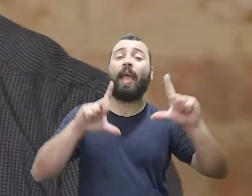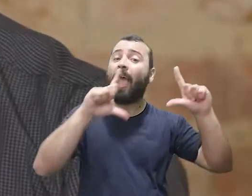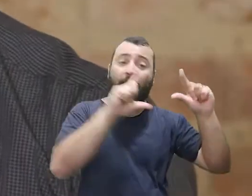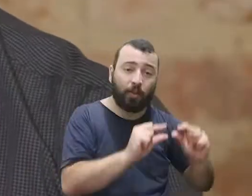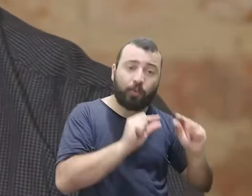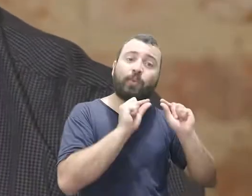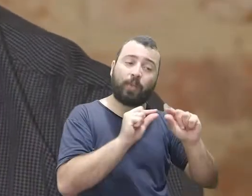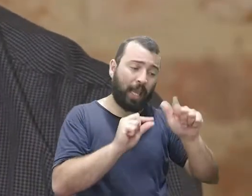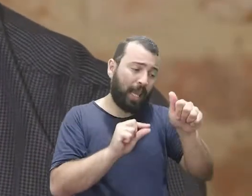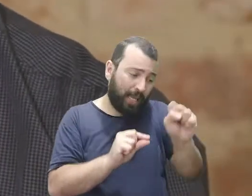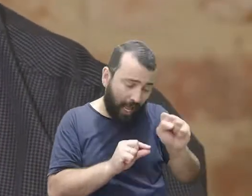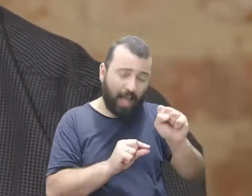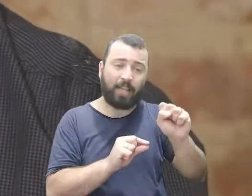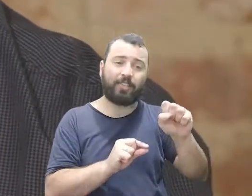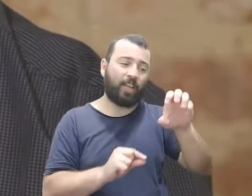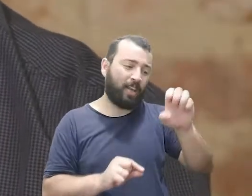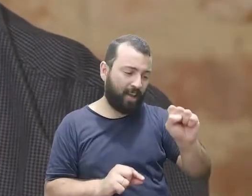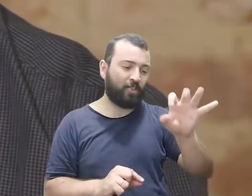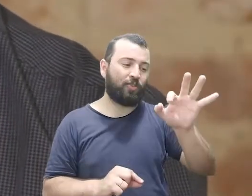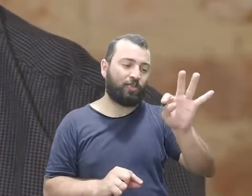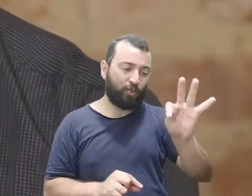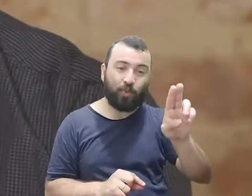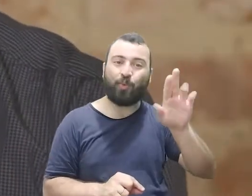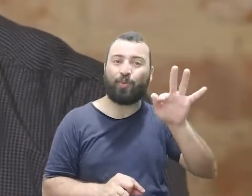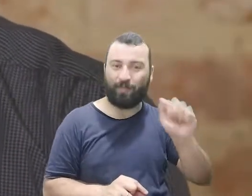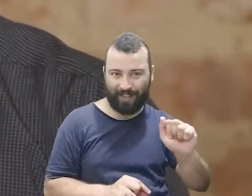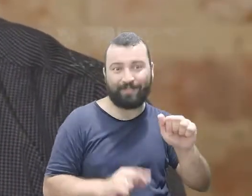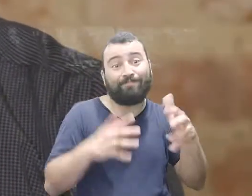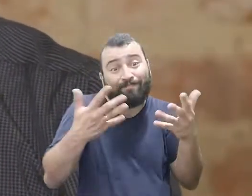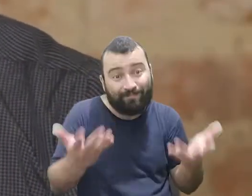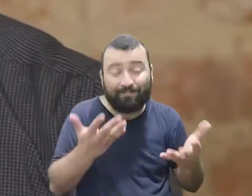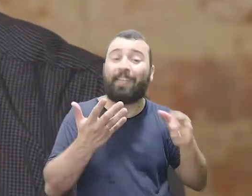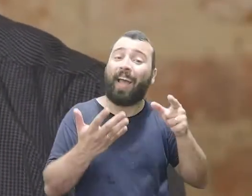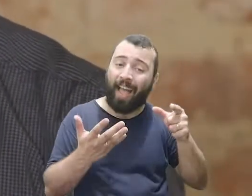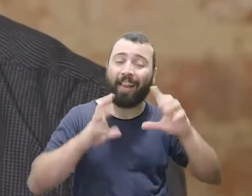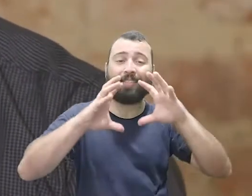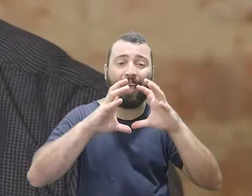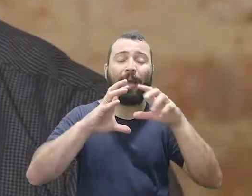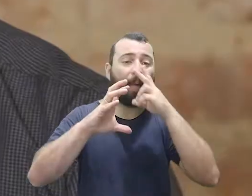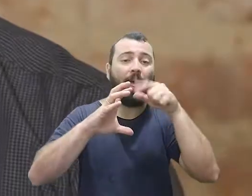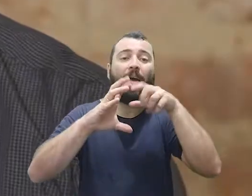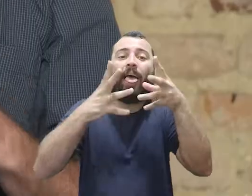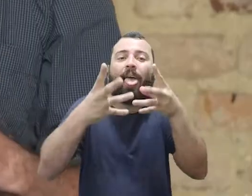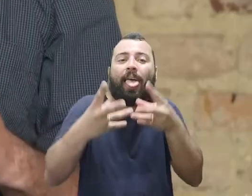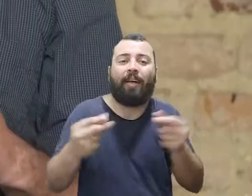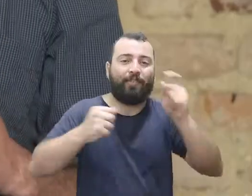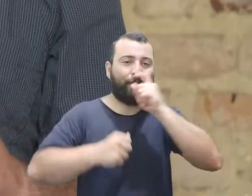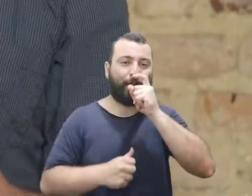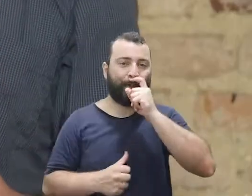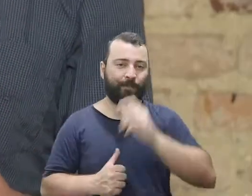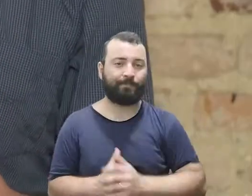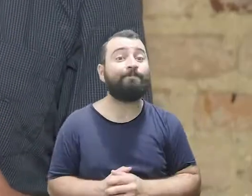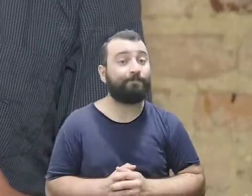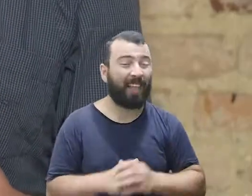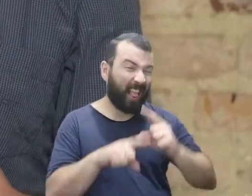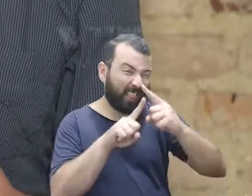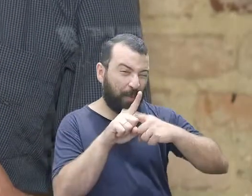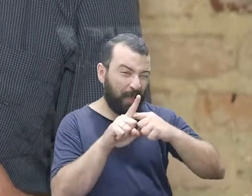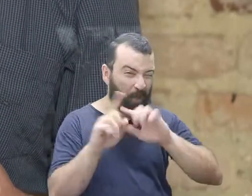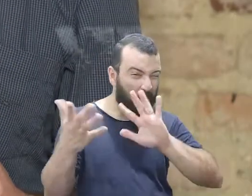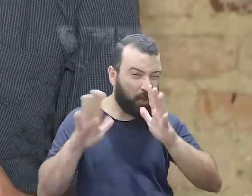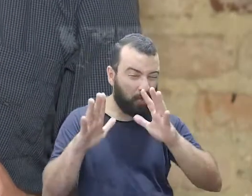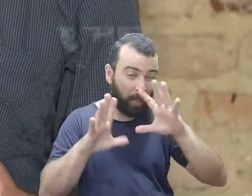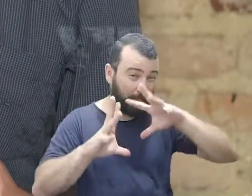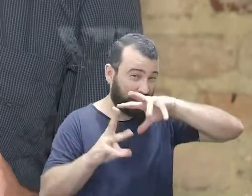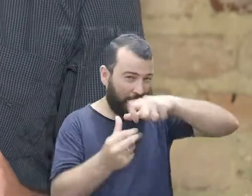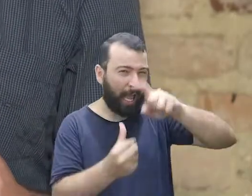e reduzindo os gases de efeito estufa, consequentemente esfriando a Terra. A temperatura